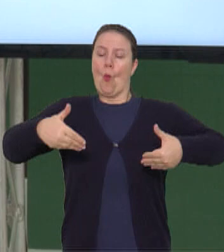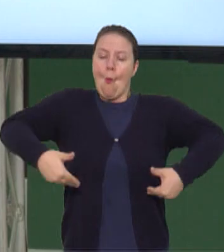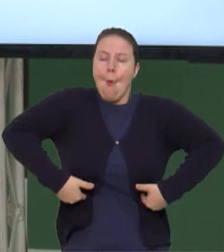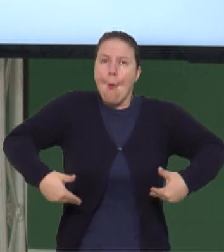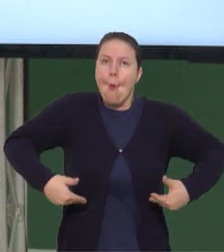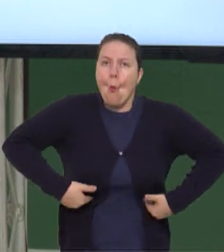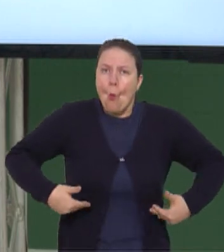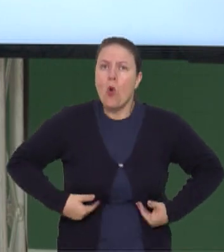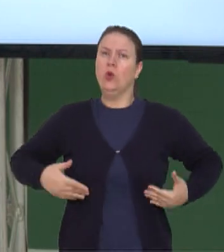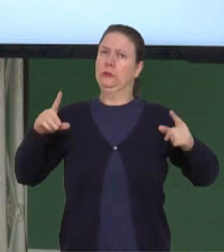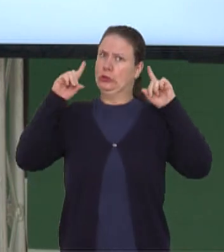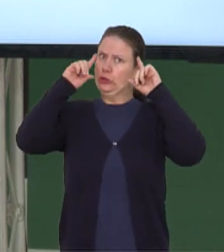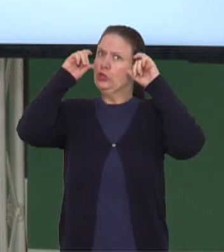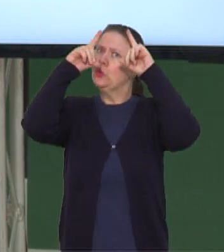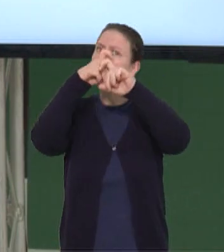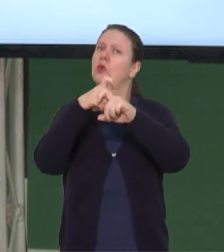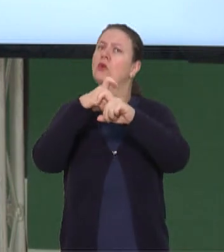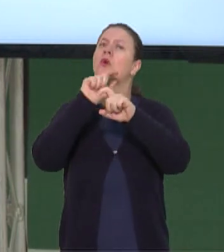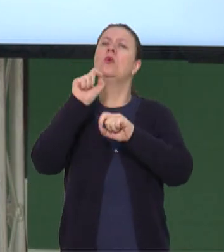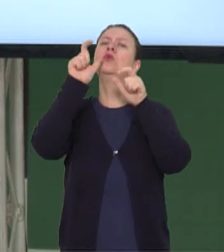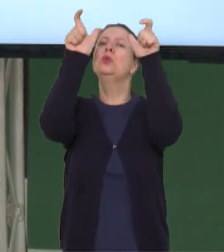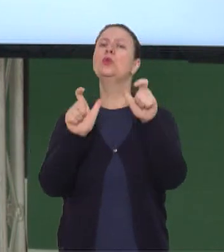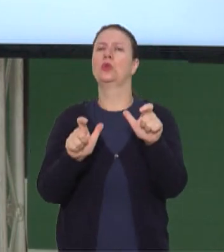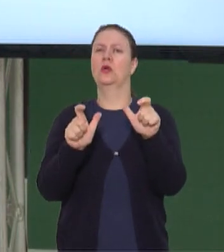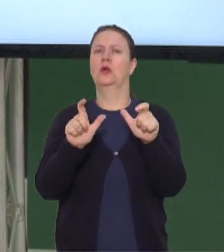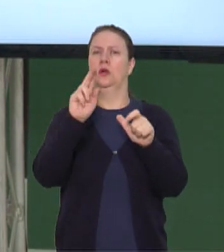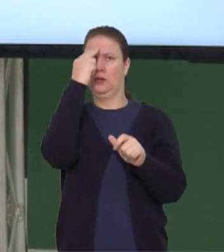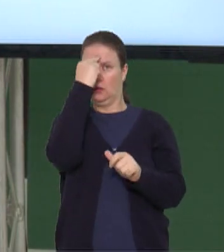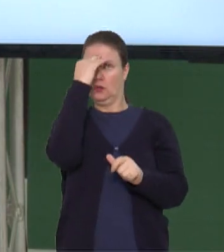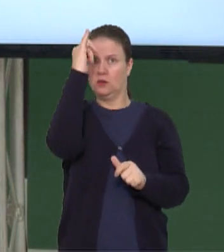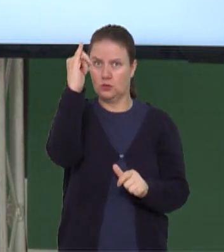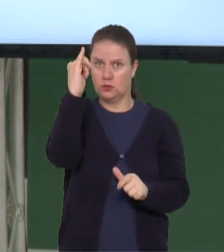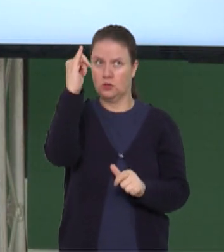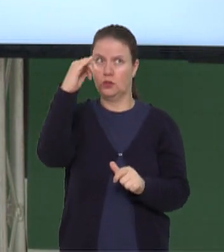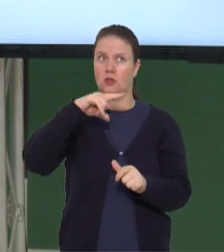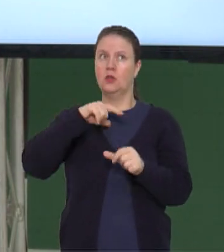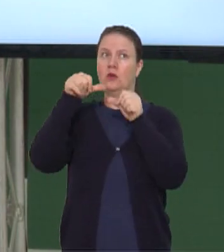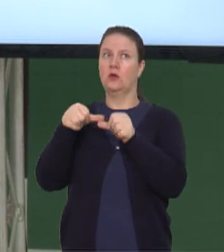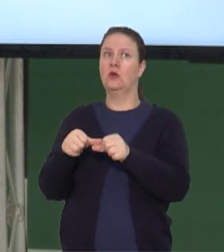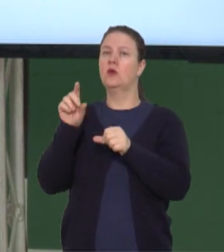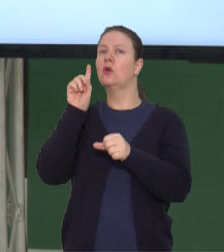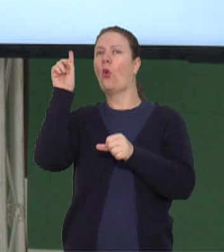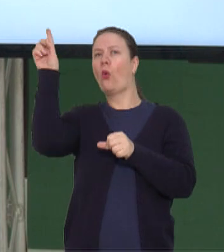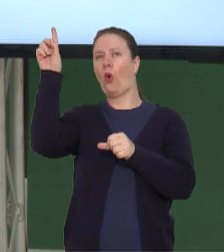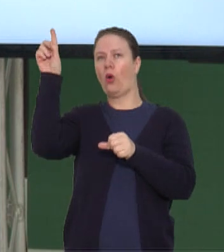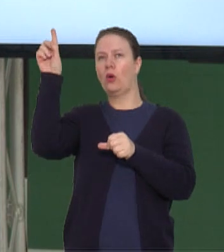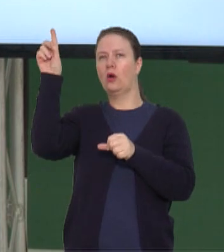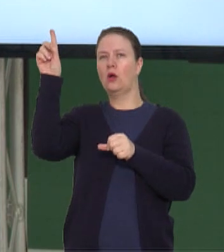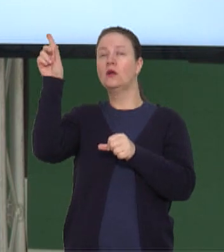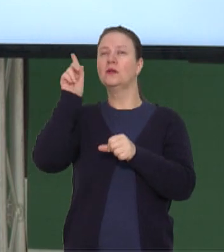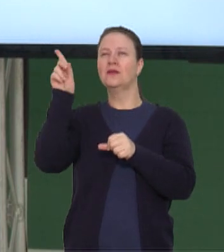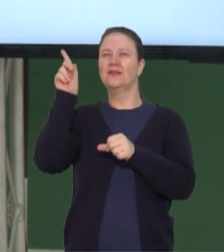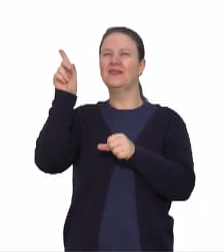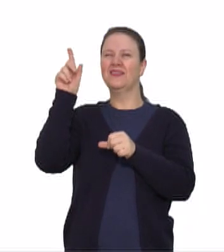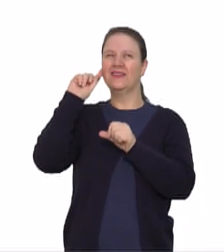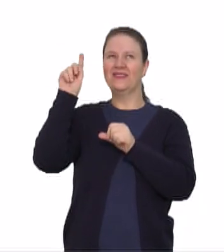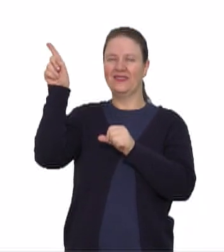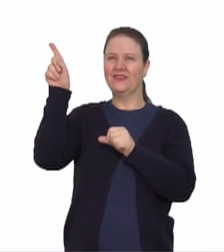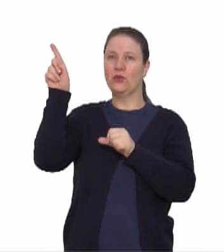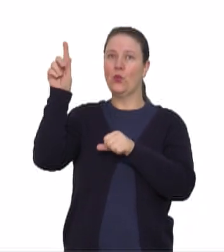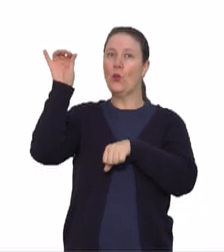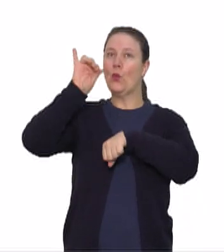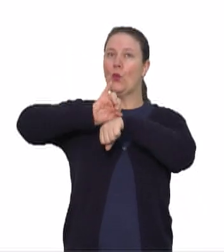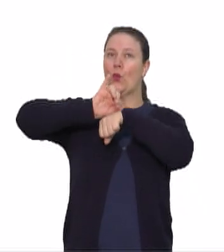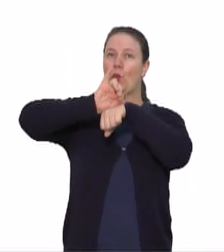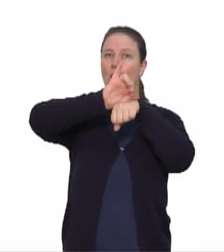tem isso, que tem aquilo, mas aonde é o Haiti? Então, o Haiti, ele fica aqui. Aqui está o Haiti. Esse daqui é o